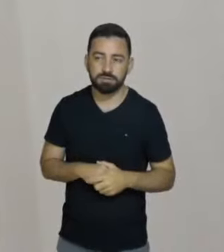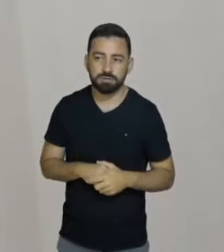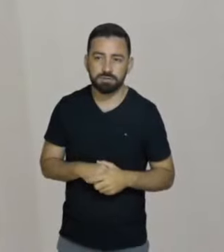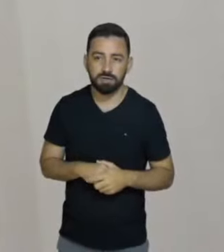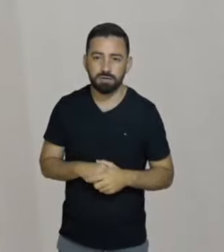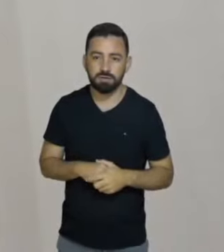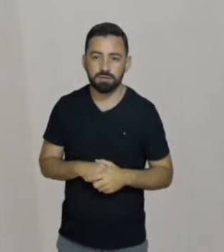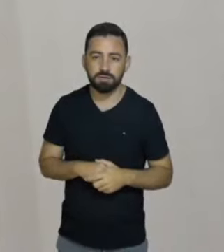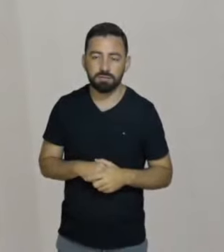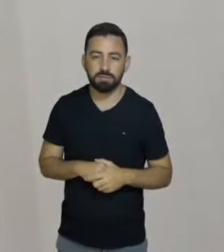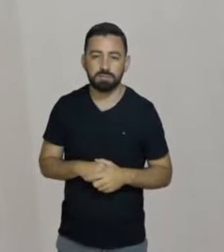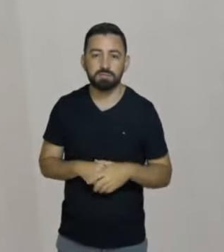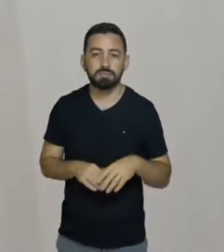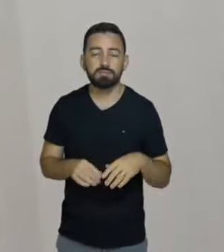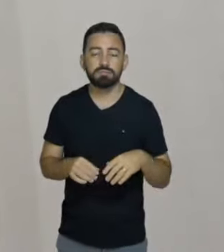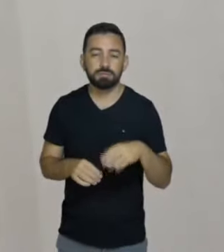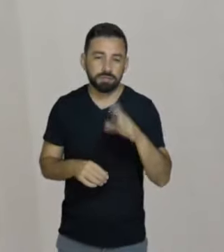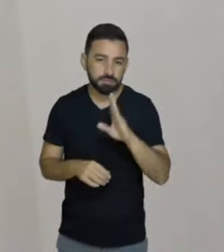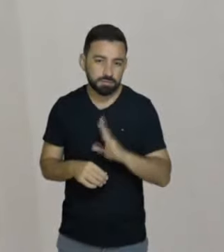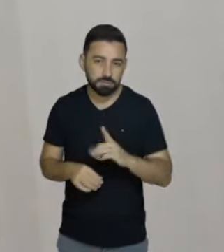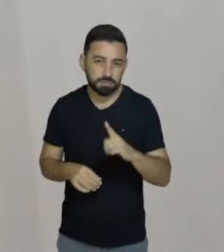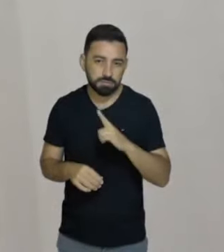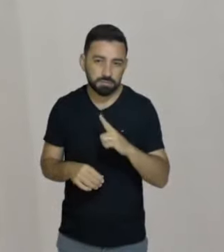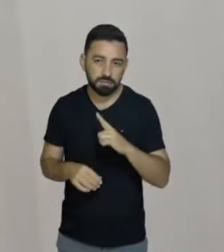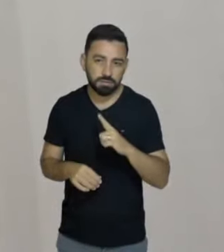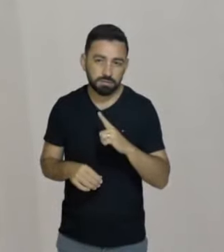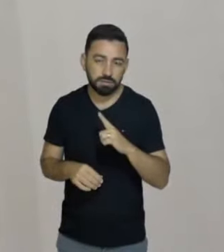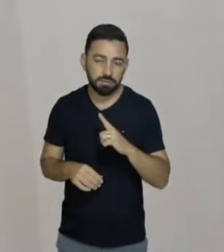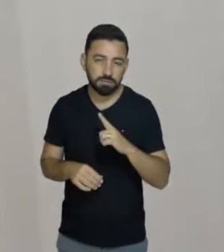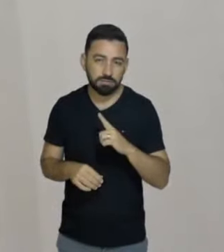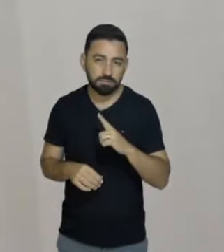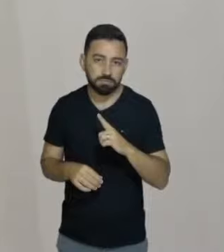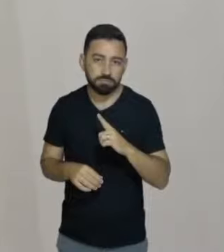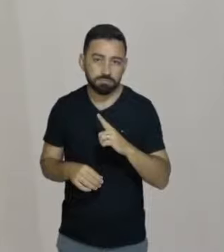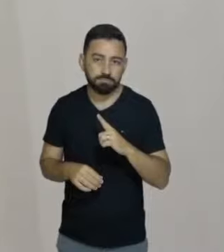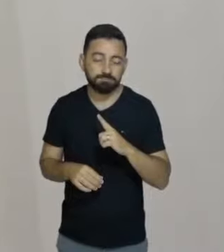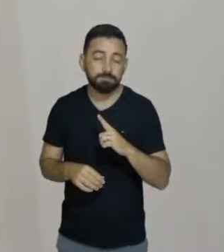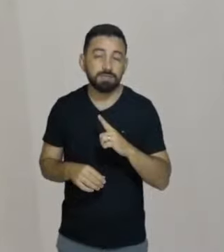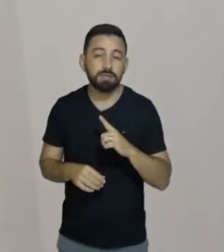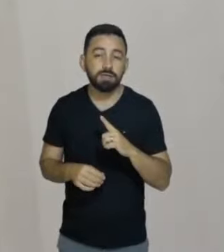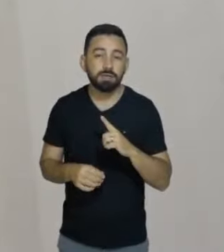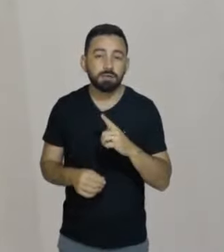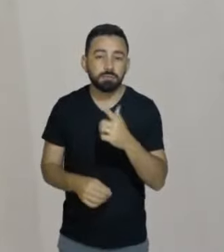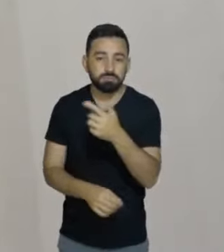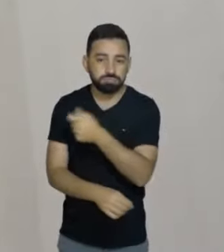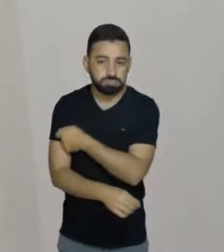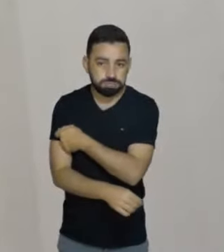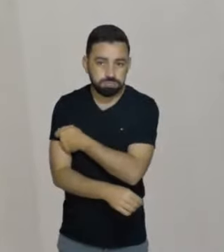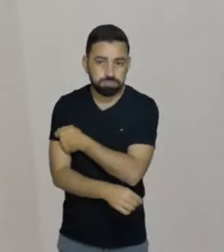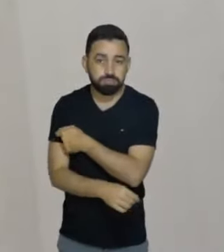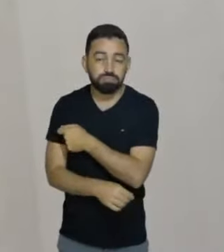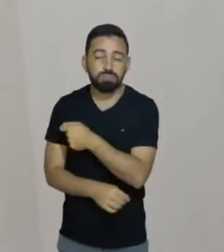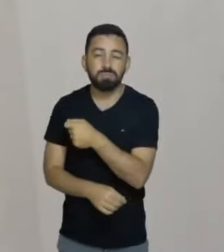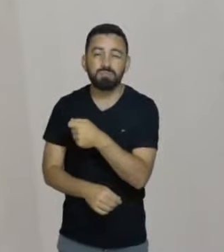Brasil tem doses para vacinar. Brasil tem doses para vacinar